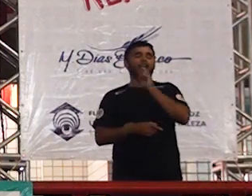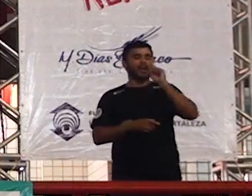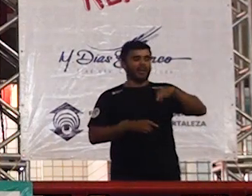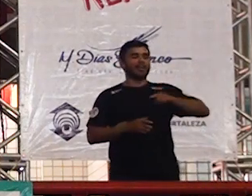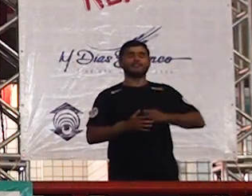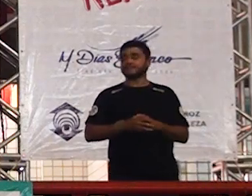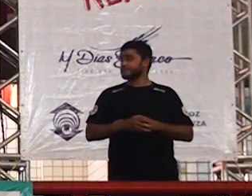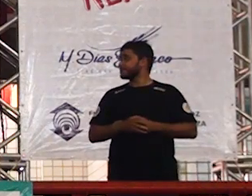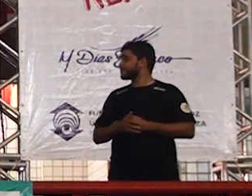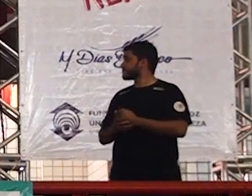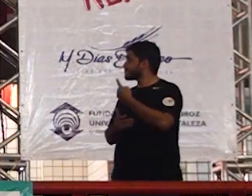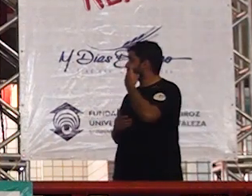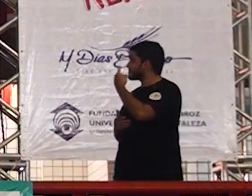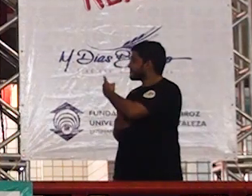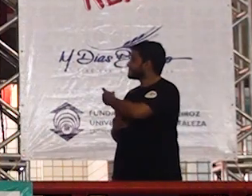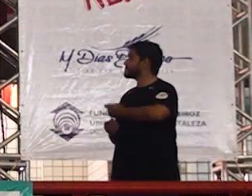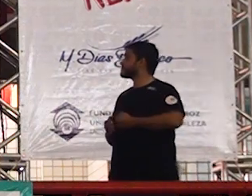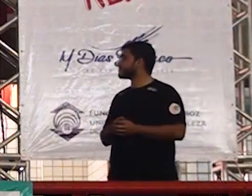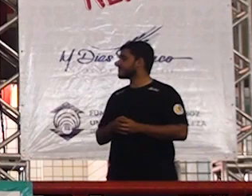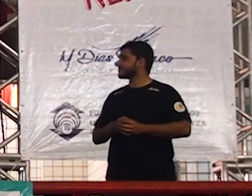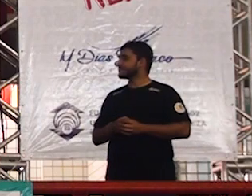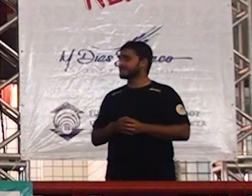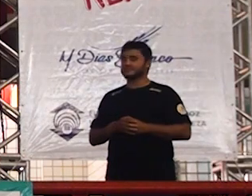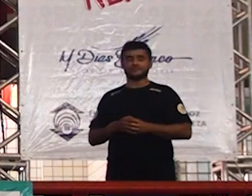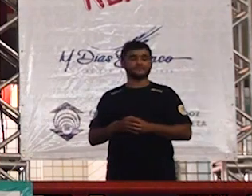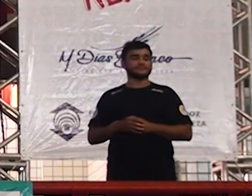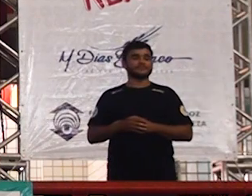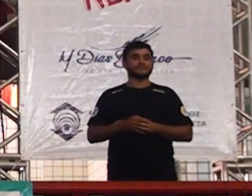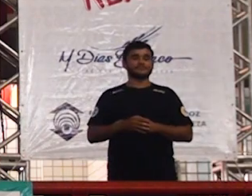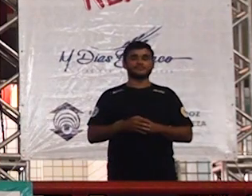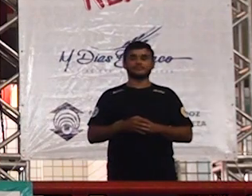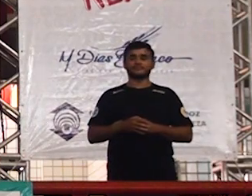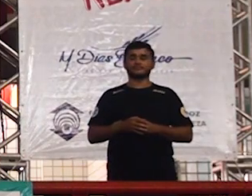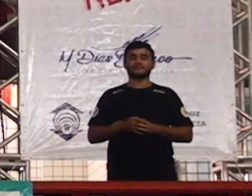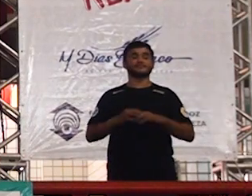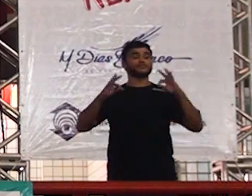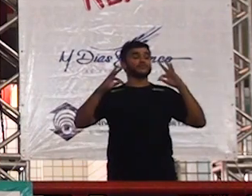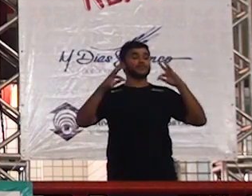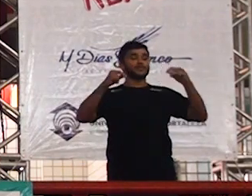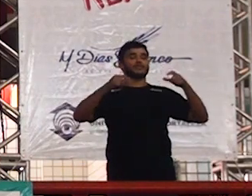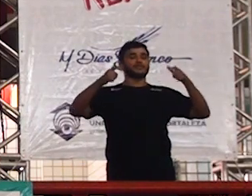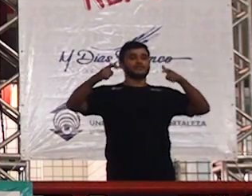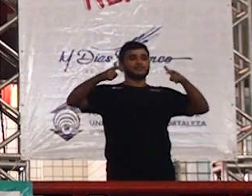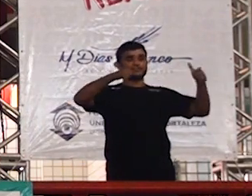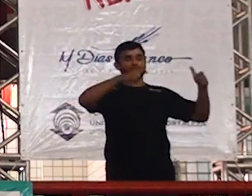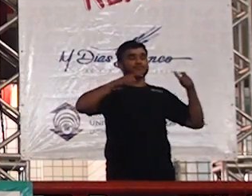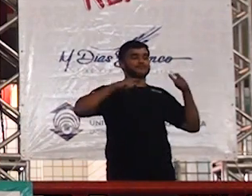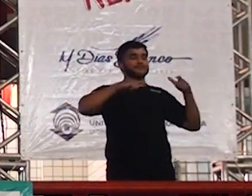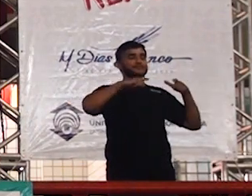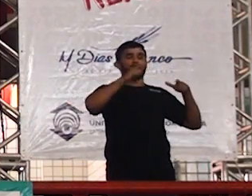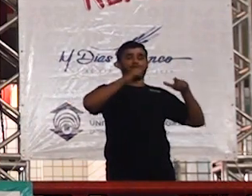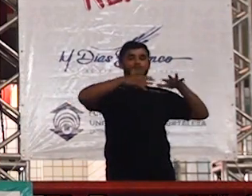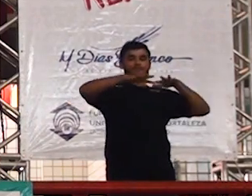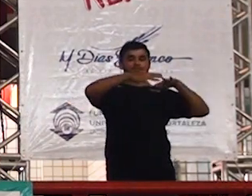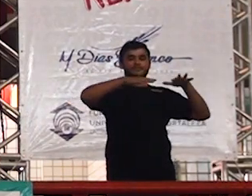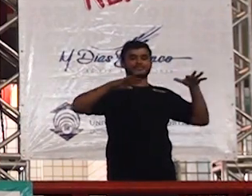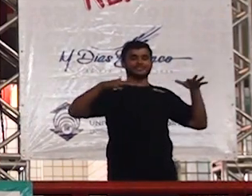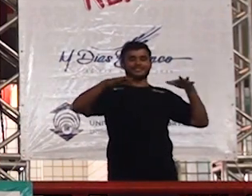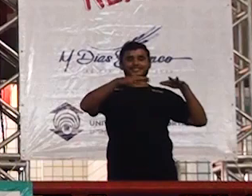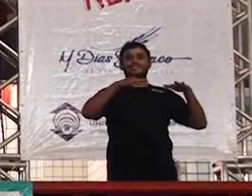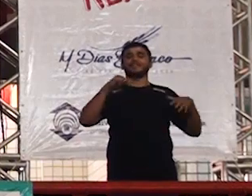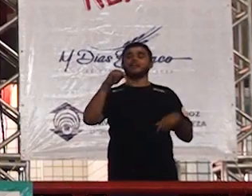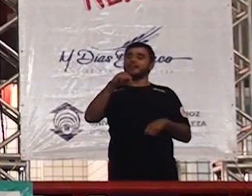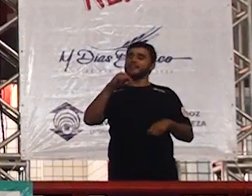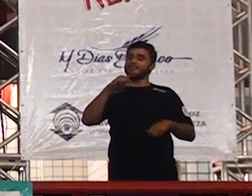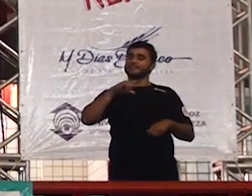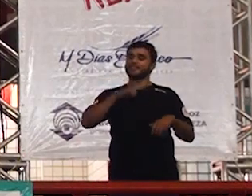Melhor ainda é a afirmação de um aluno que diz: os lagos são formados pelas bacias